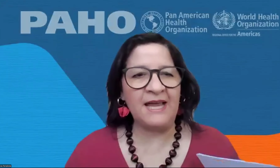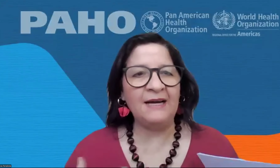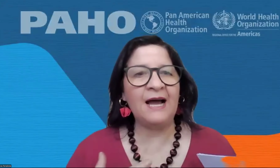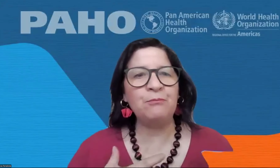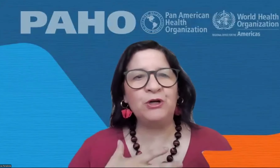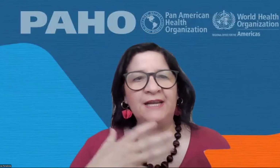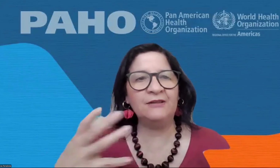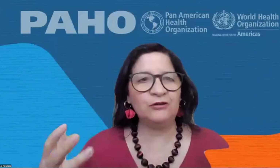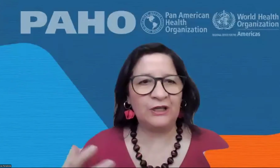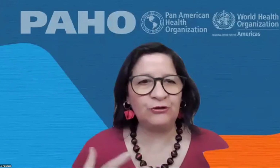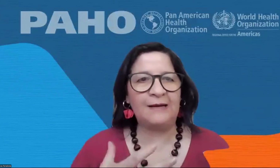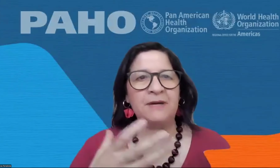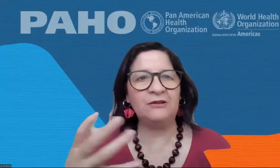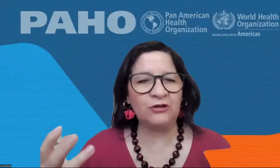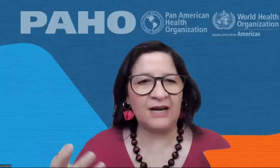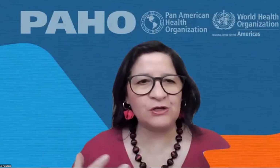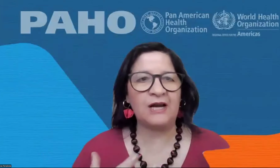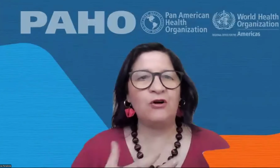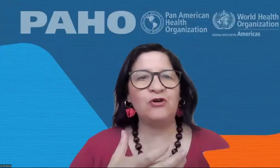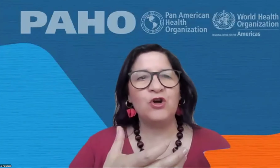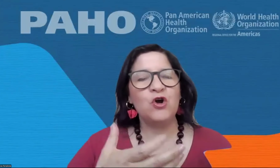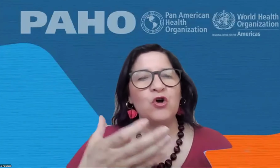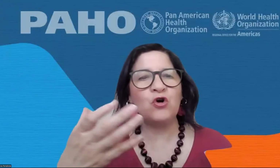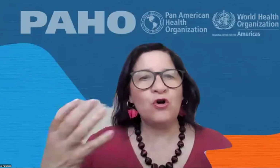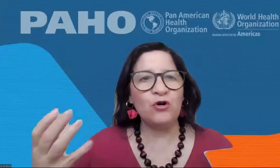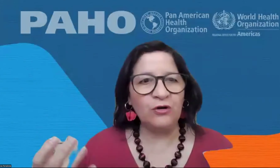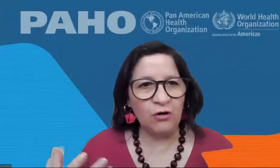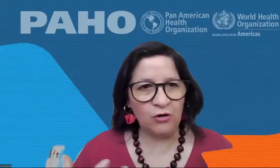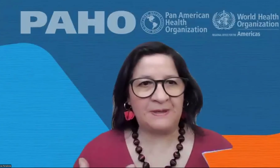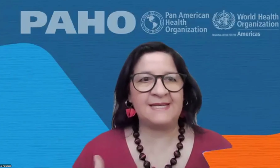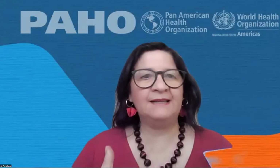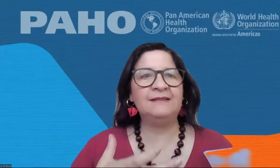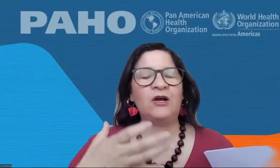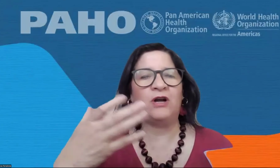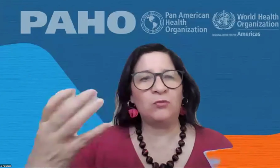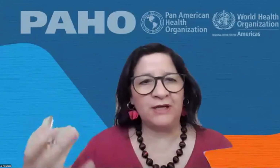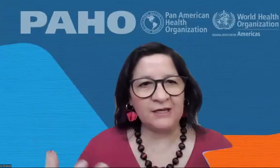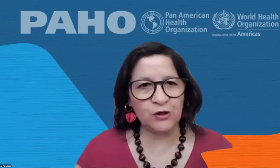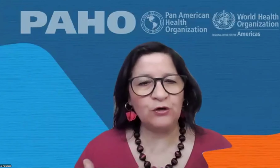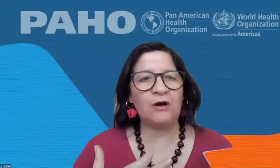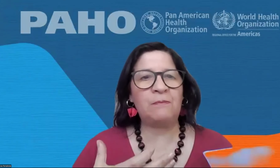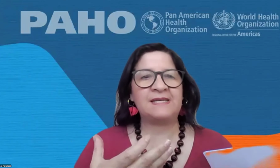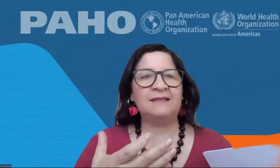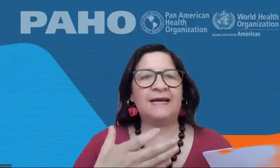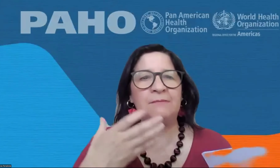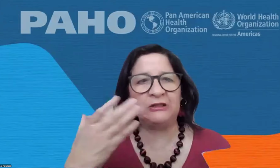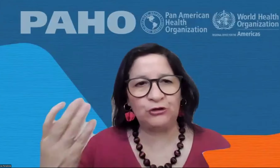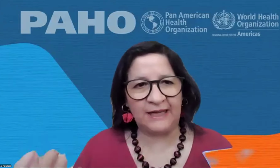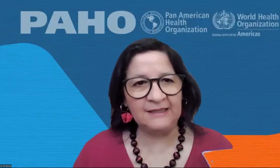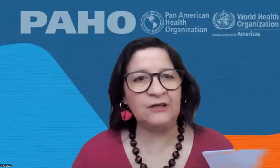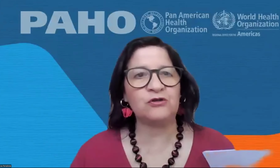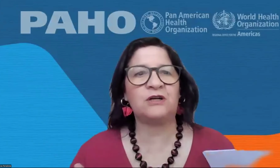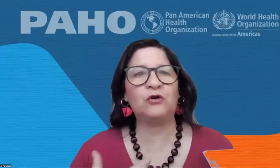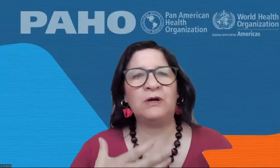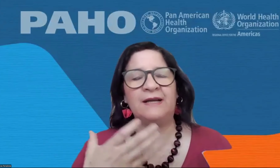esta E mañana, agora, estos ciertos dessa elementos manhã, relacionados temos esses con los elementos em pacientes, relação con la aos comunicación con los pacientes, a pacientes,